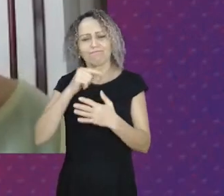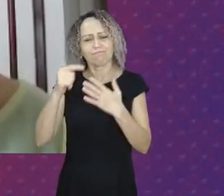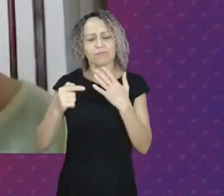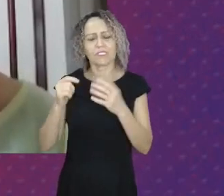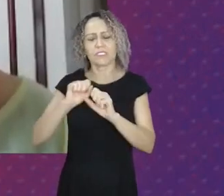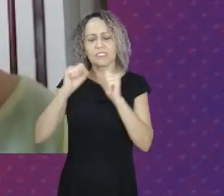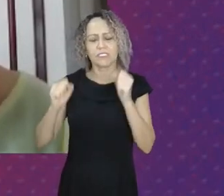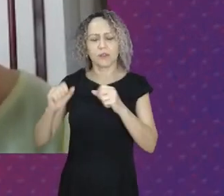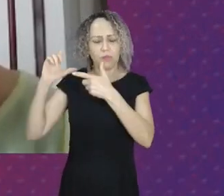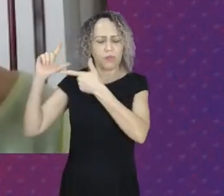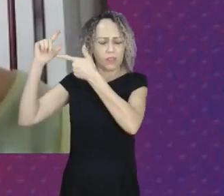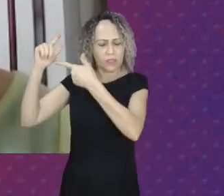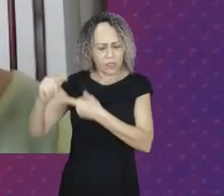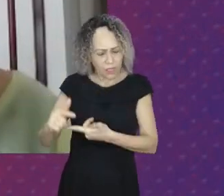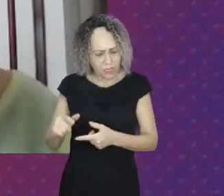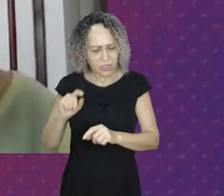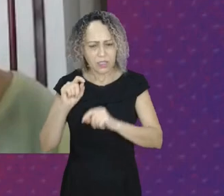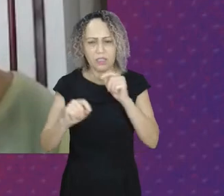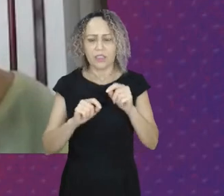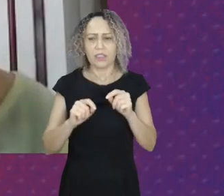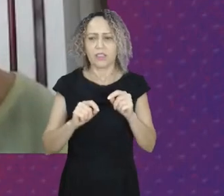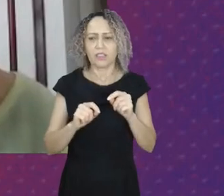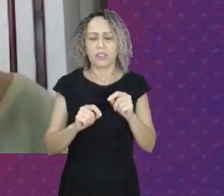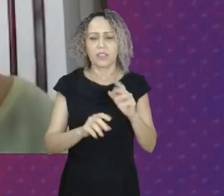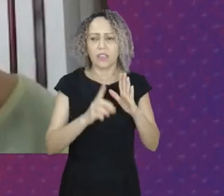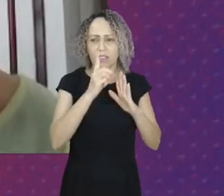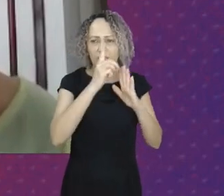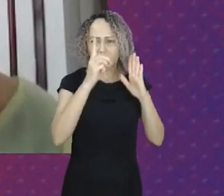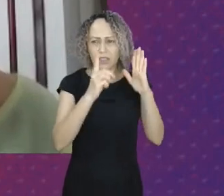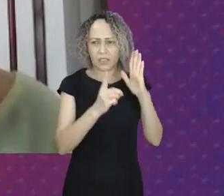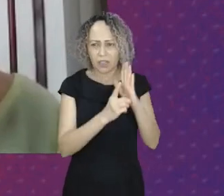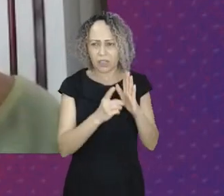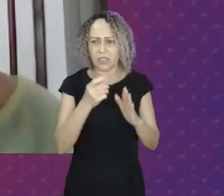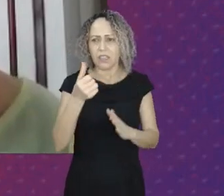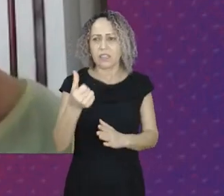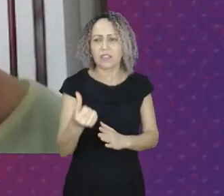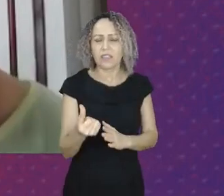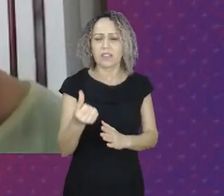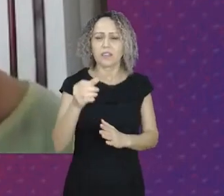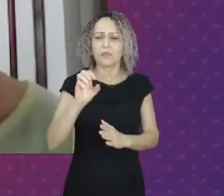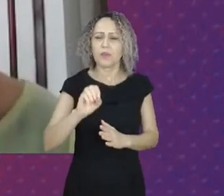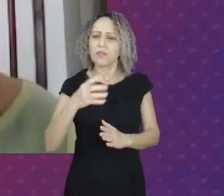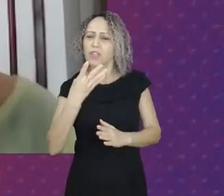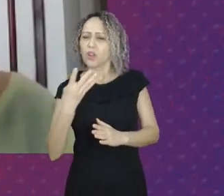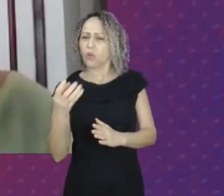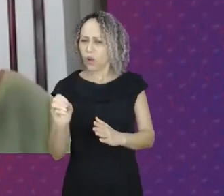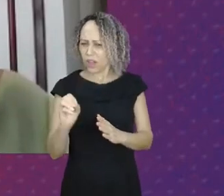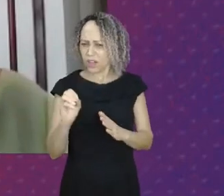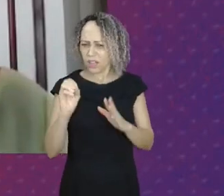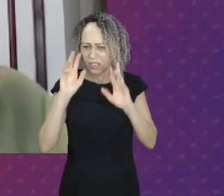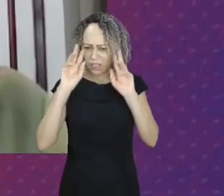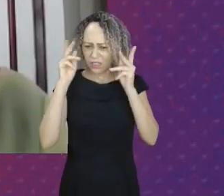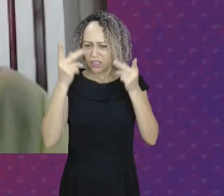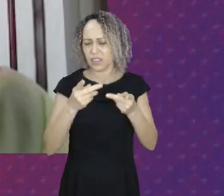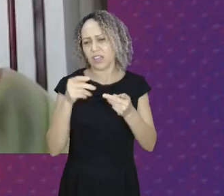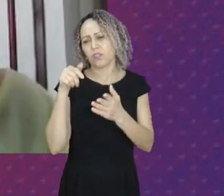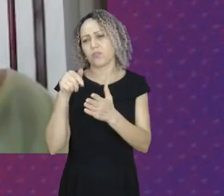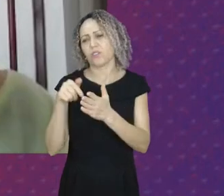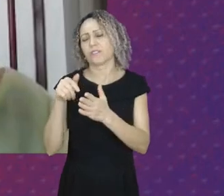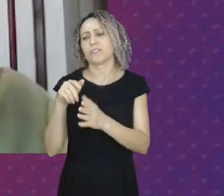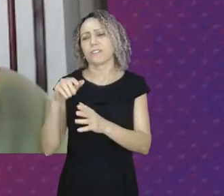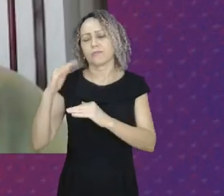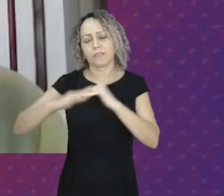foram reconhecidos em 2007 pelo Decreto 6.040, e que precisa se transformar em lei. E vou